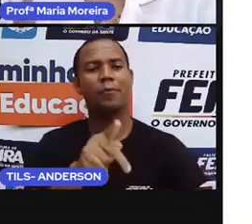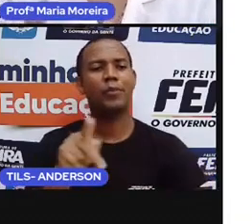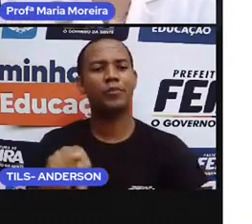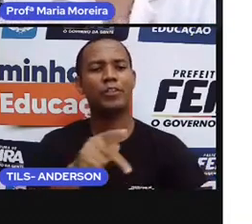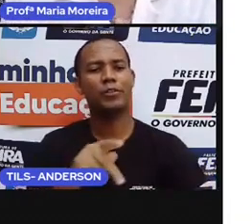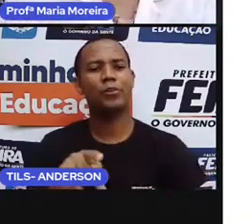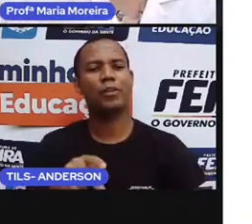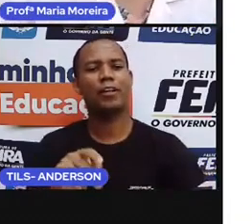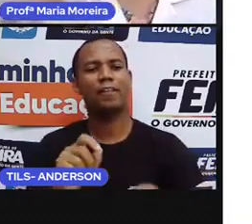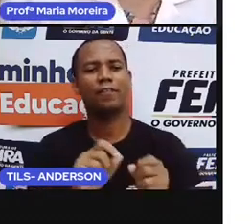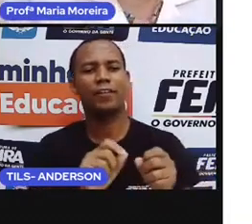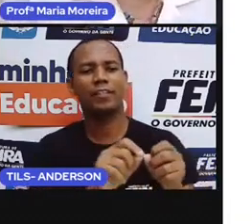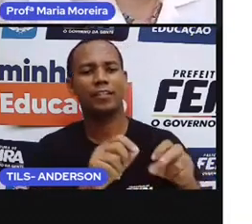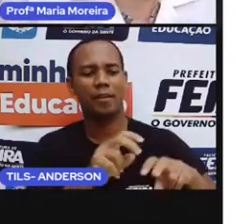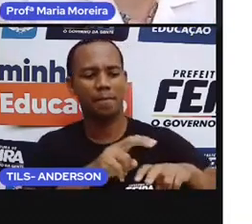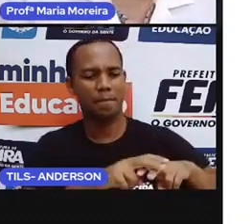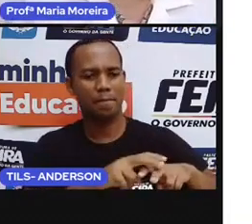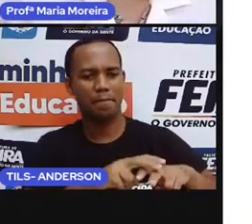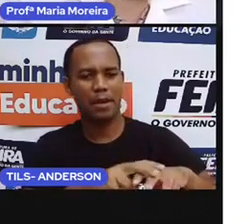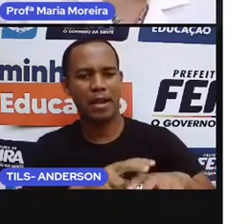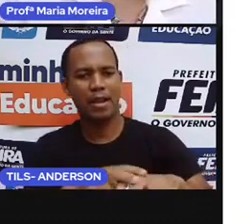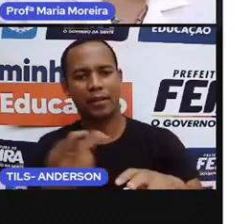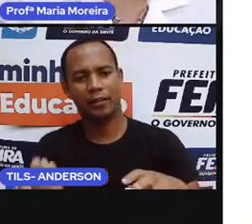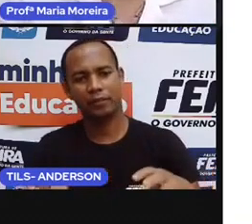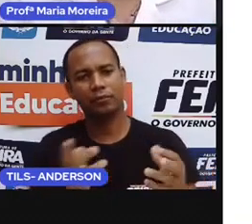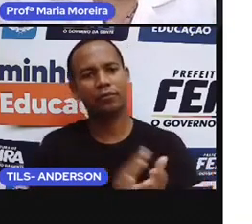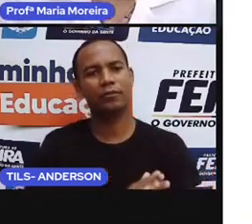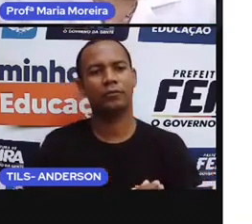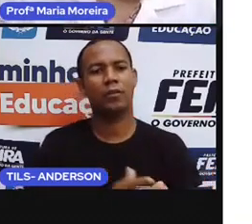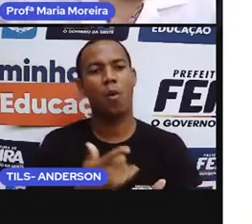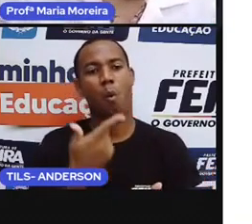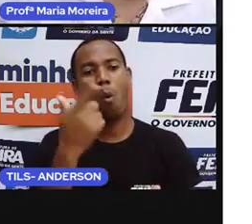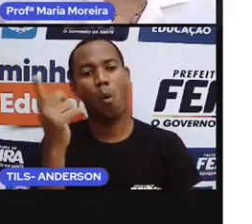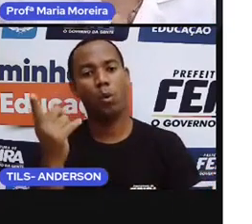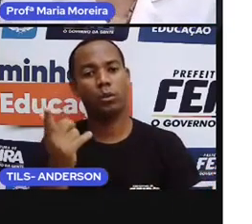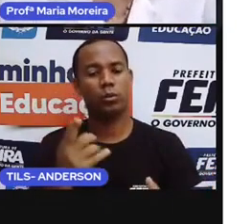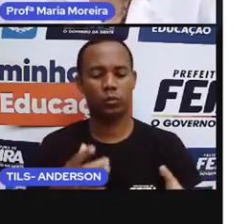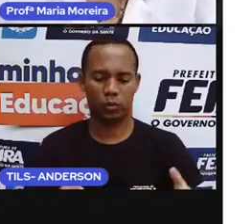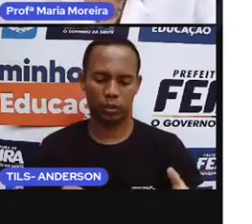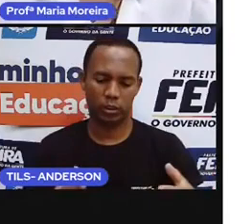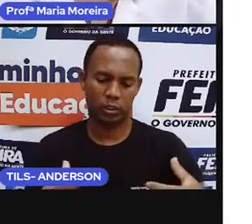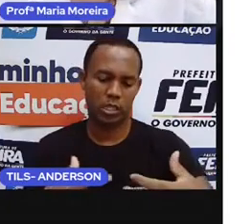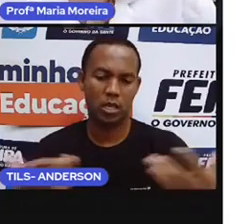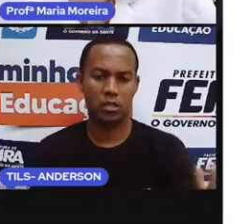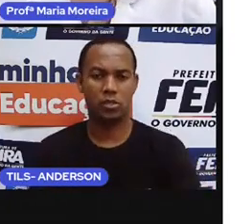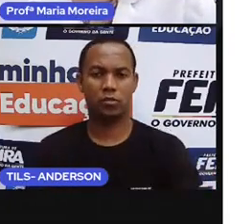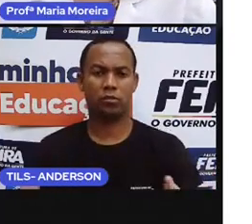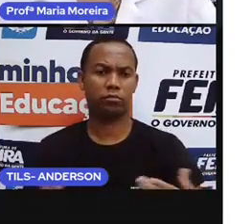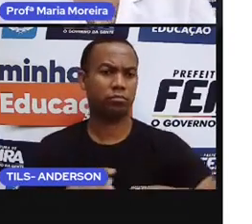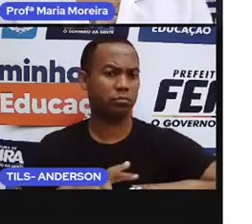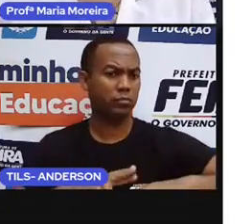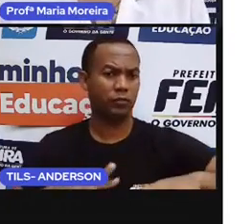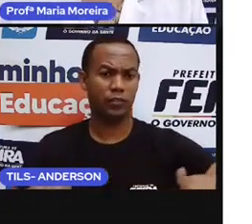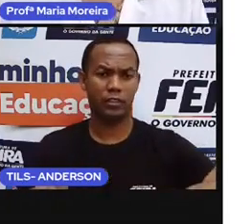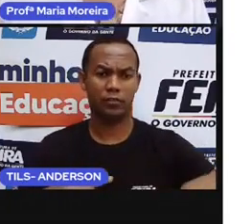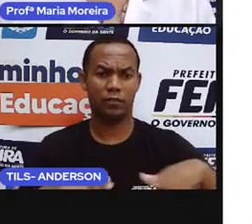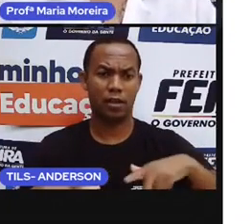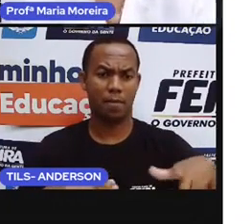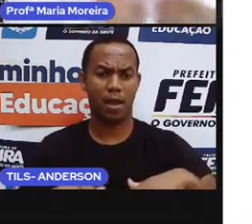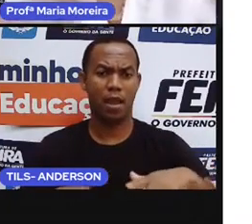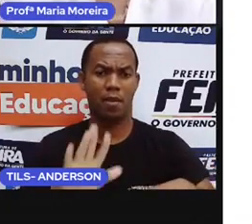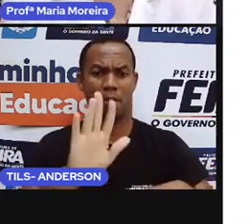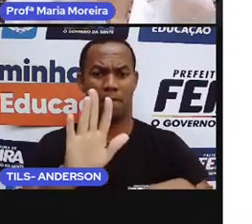pelos bancos. Olha, Joana vai ser responsável por quê? Pelos cestos. Aninha será responsável pela cerâmica. Mas no